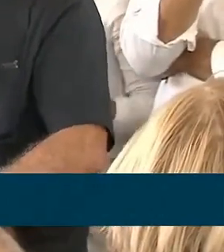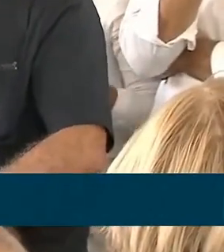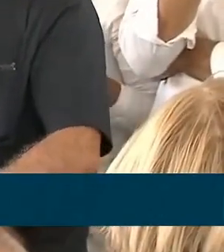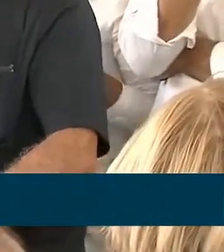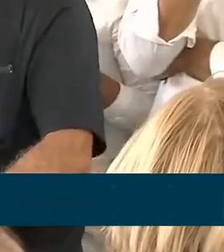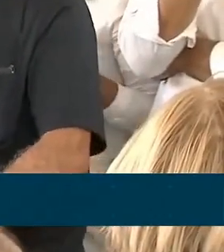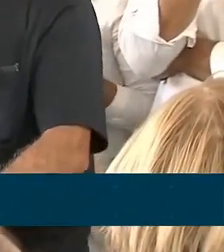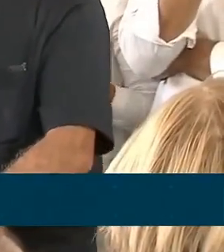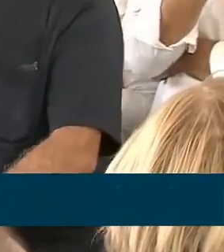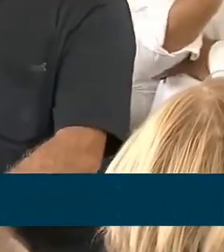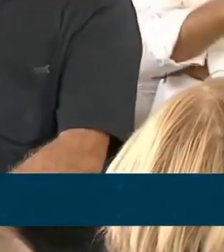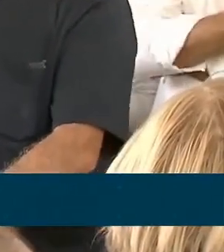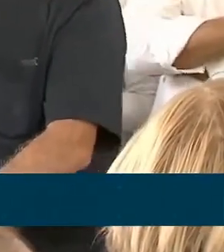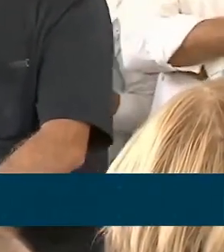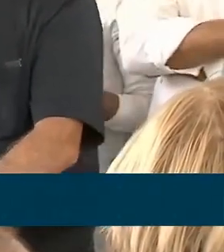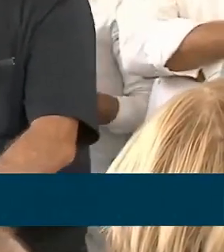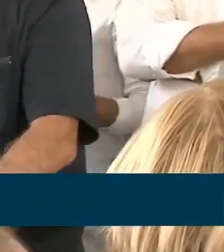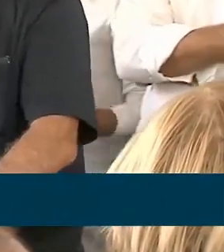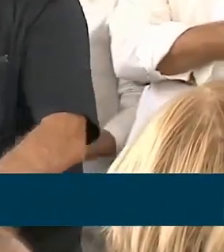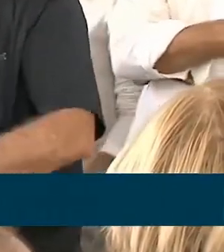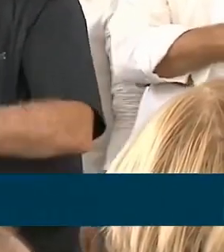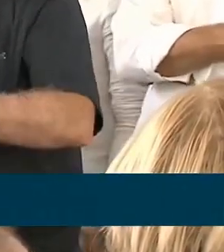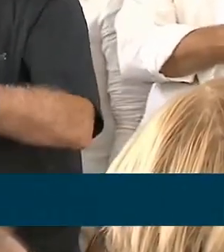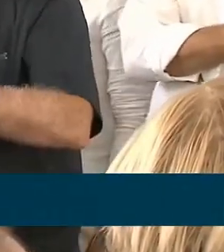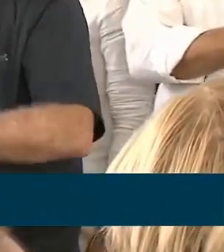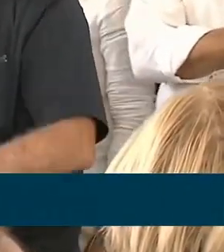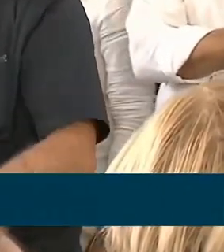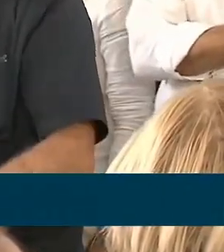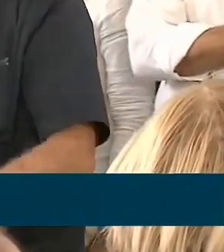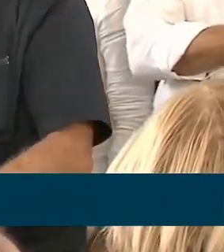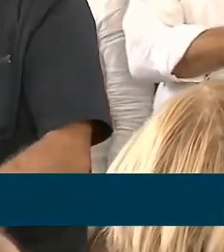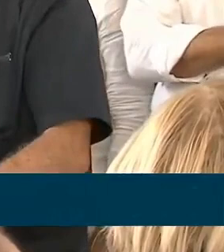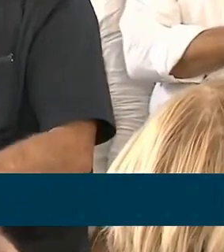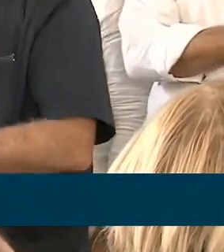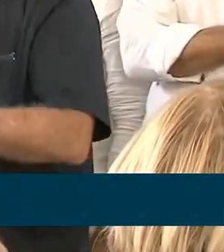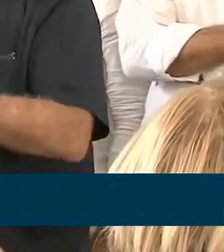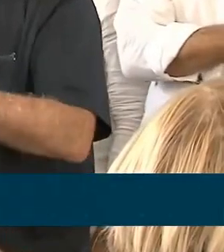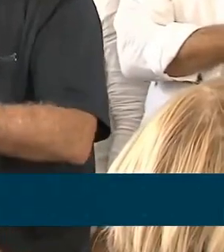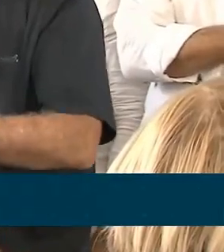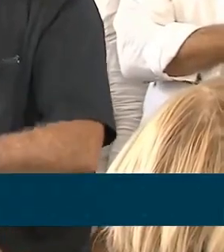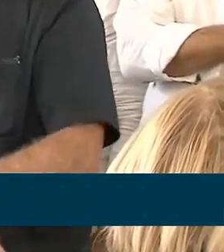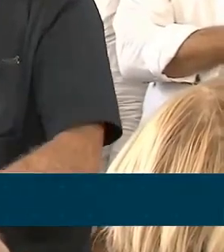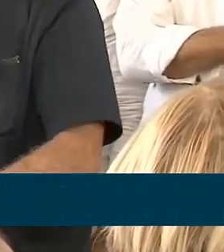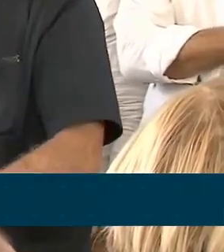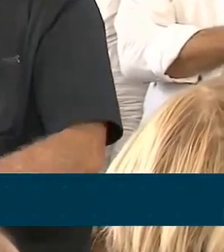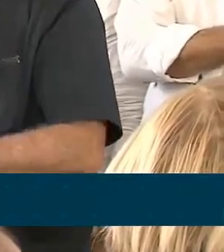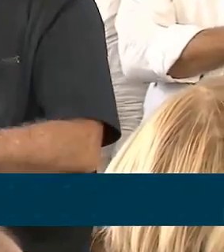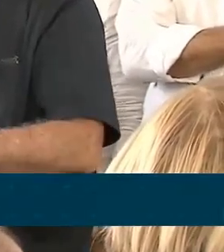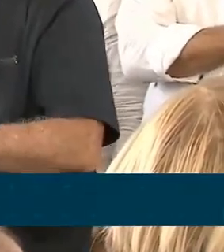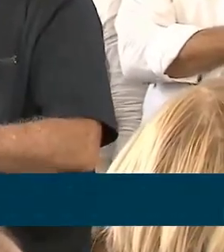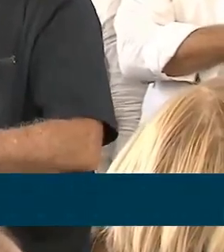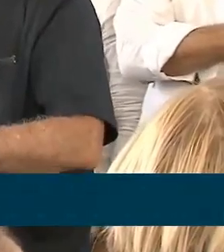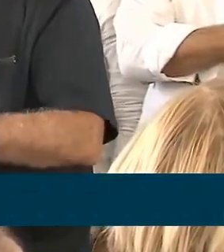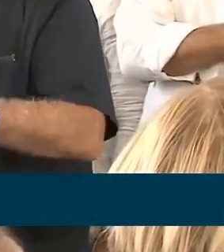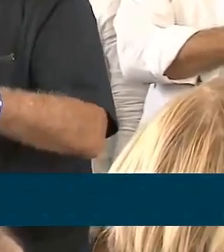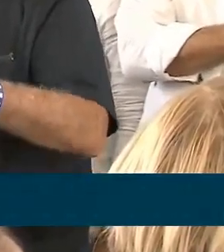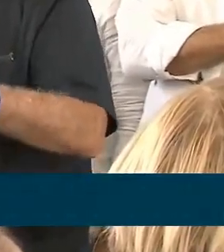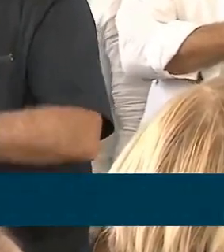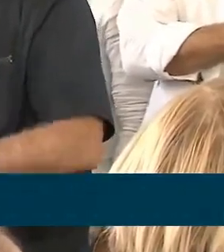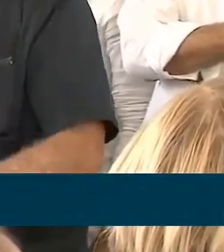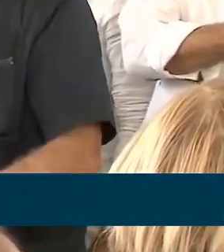vendo, e a verdade vai se tornando uma realidade, né? Vai aflorando, que o médico realmente é a